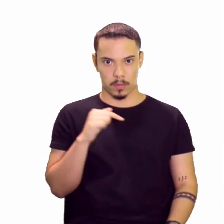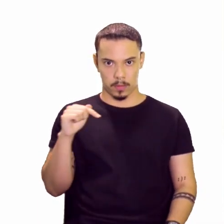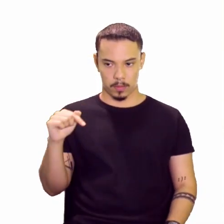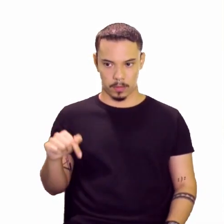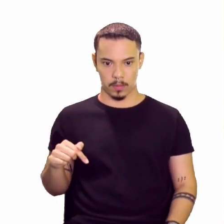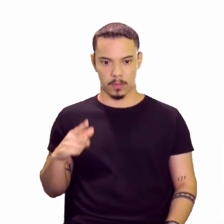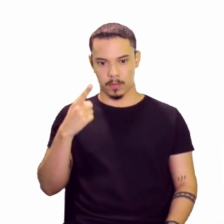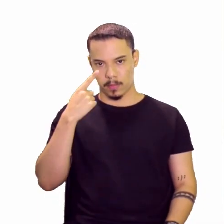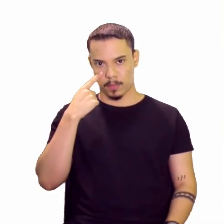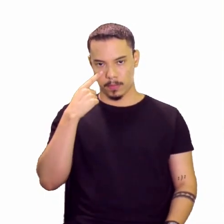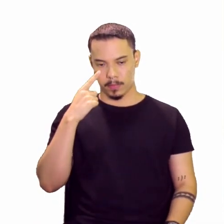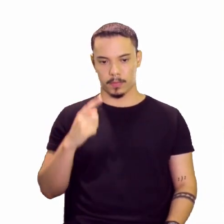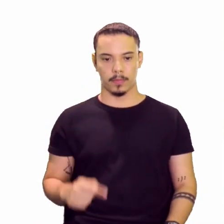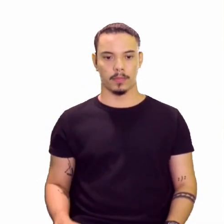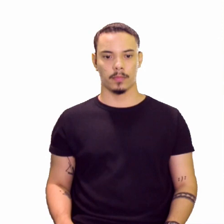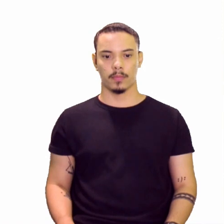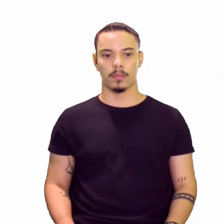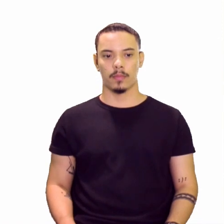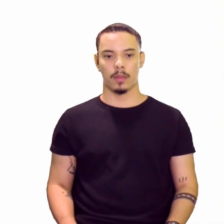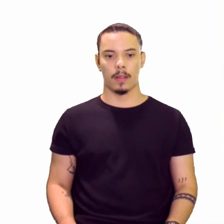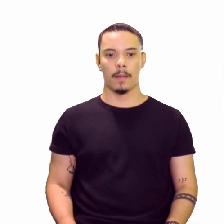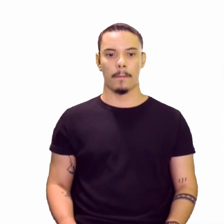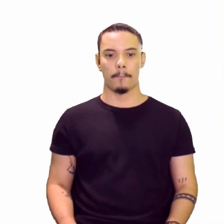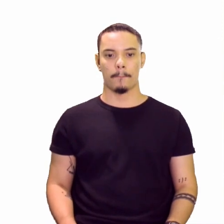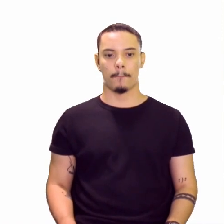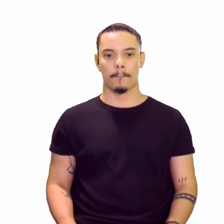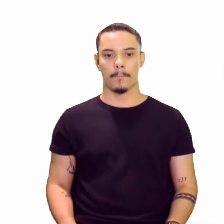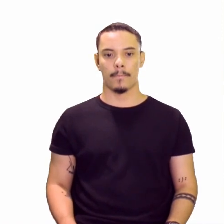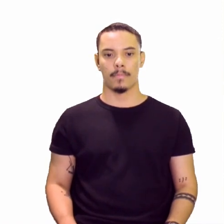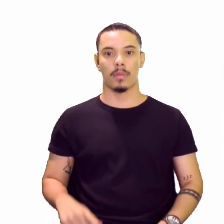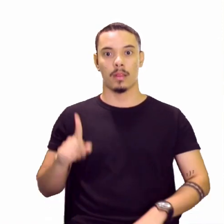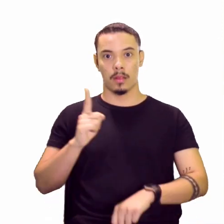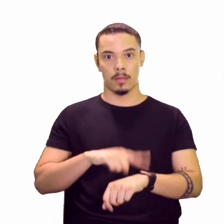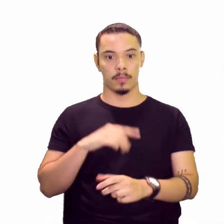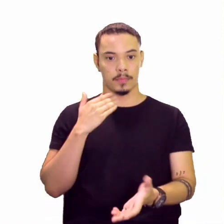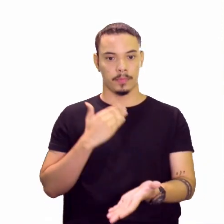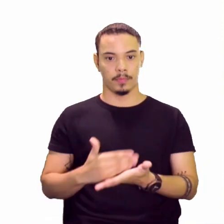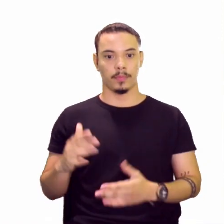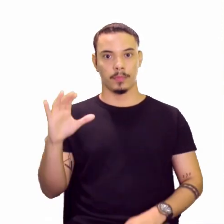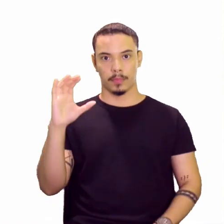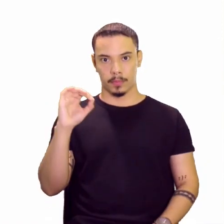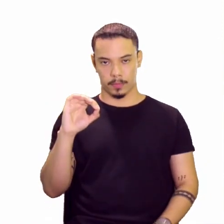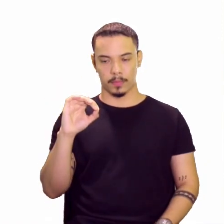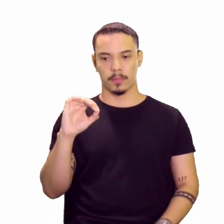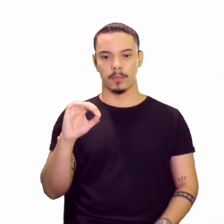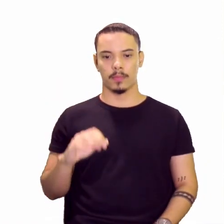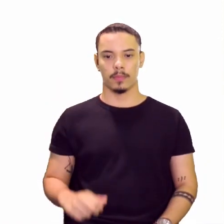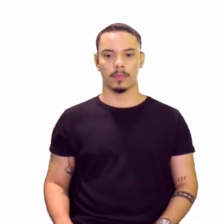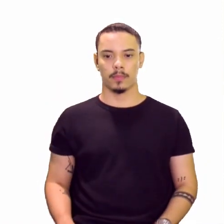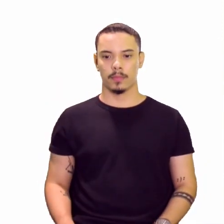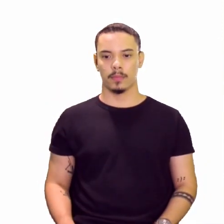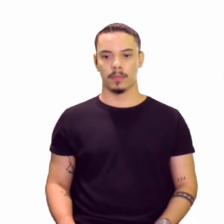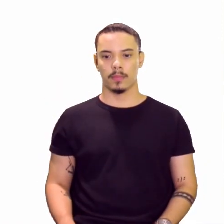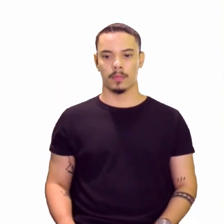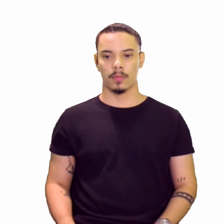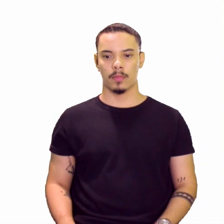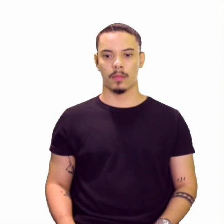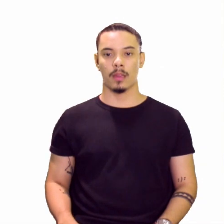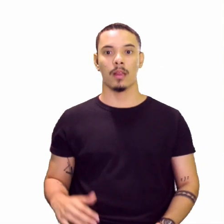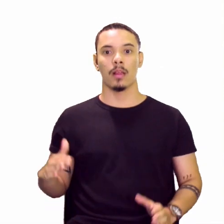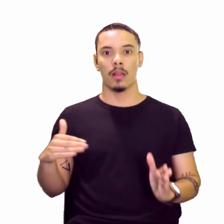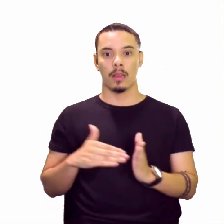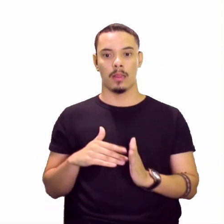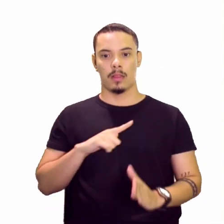daqui, tá aqui, ó, tempo, vou colocar aqui em cima, tempo inicial 0, aí aqui, ó, eu tô percorrendo um